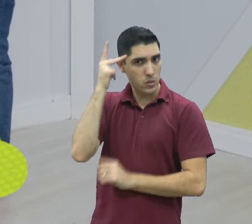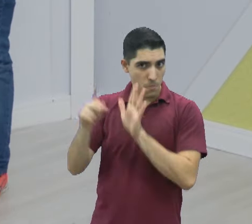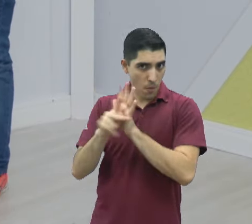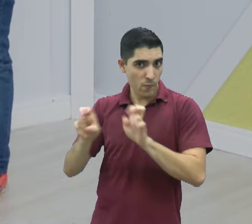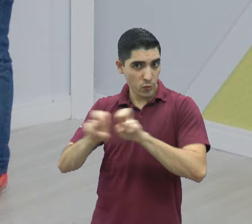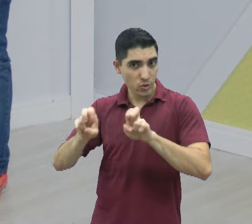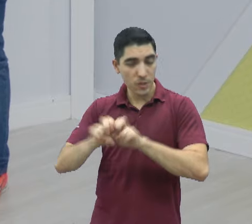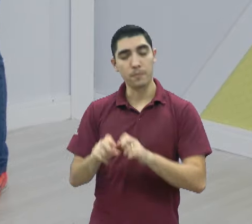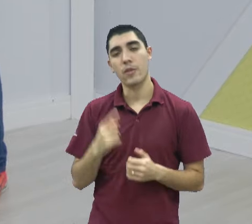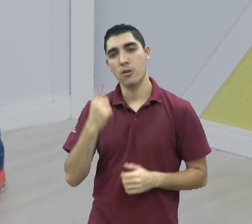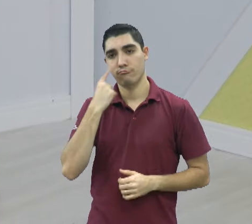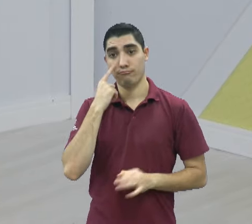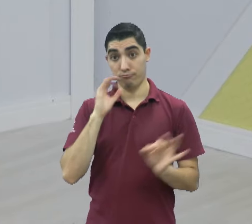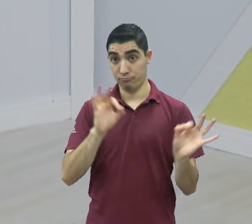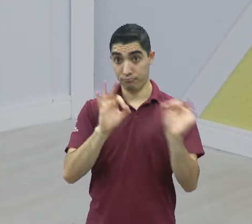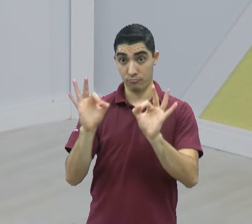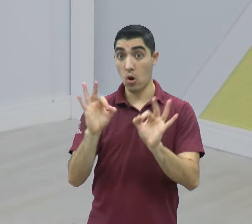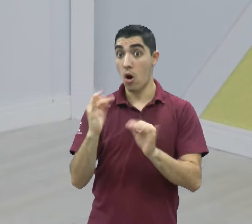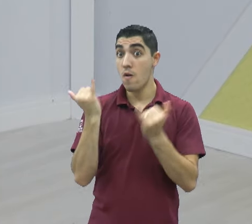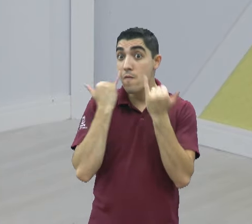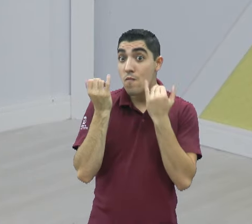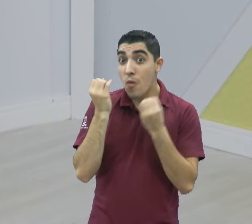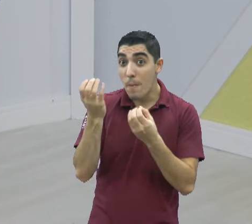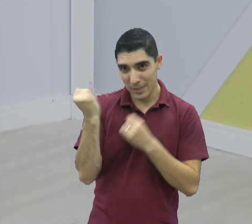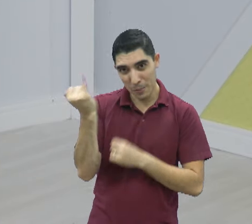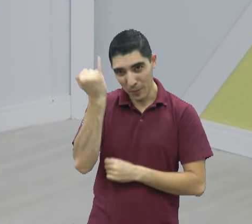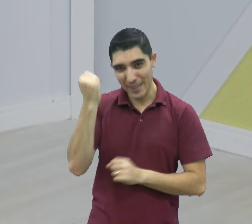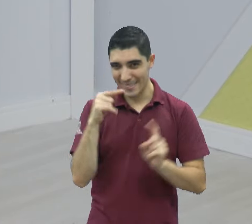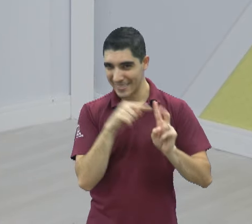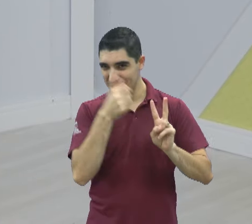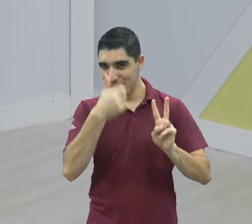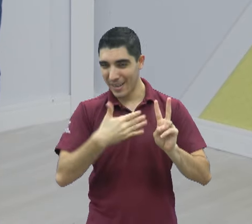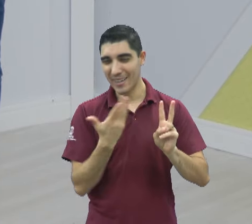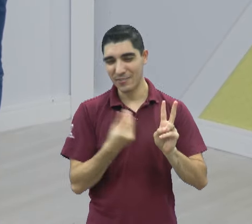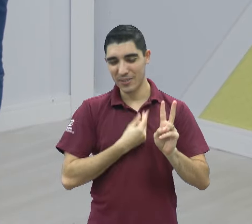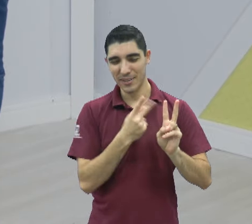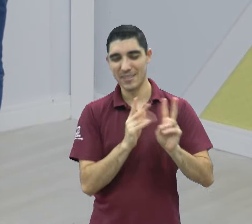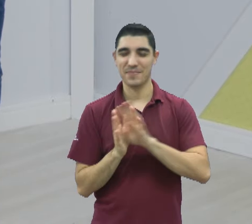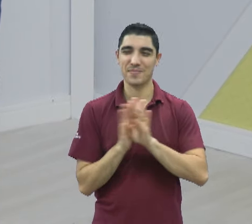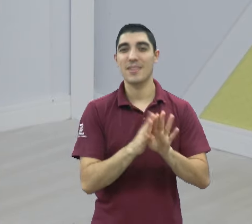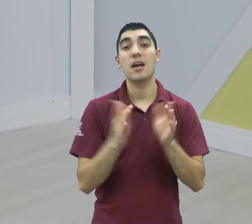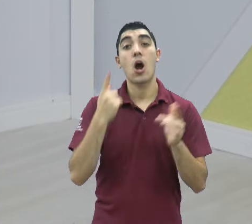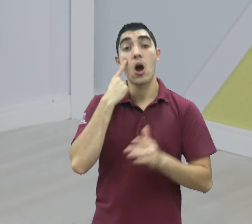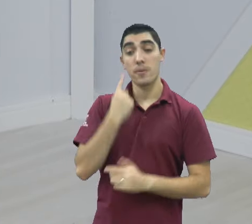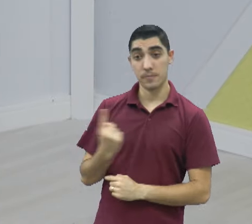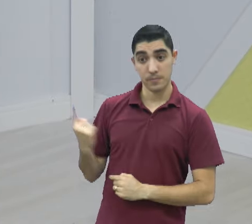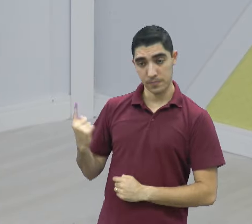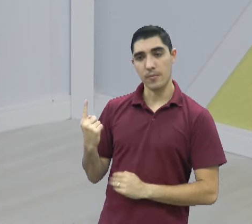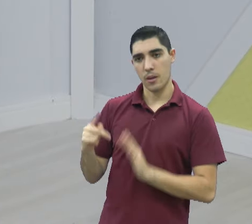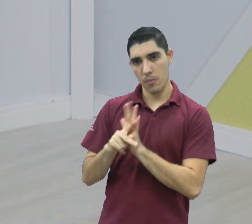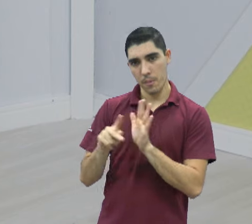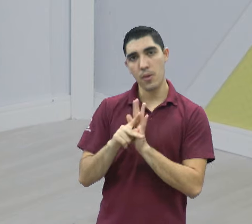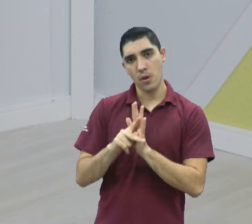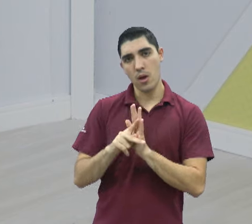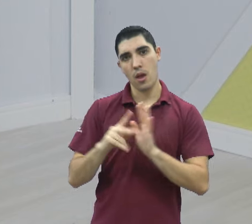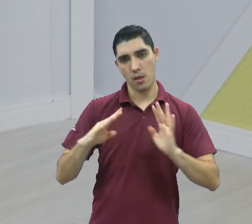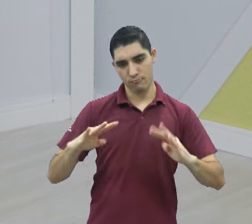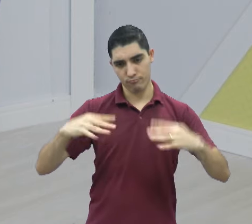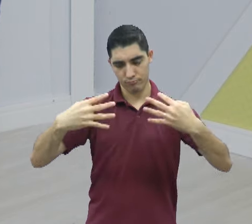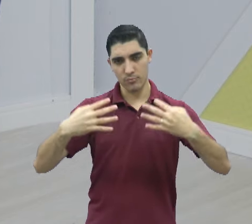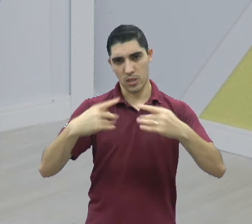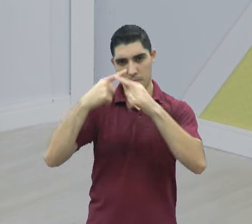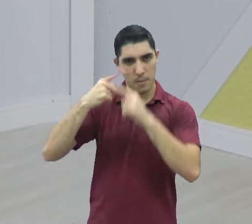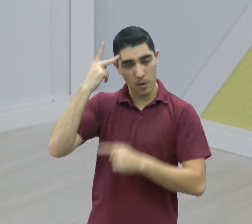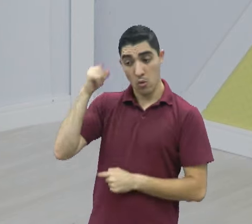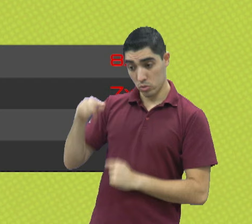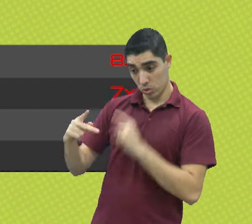na classificação, aliás, informação importante essa, né, mas o detalhe é o seguinte, jogos de ida das quartas de final do Campeonato Paulista, tivemos aí a goleada do São José 8-3 para